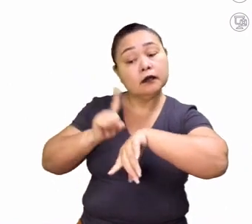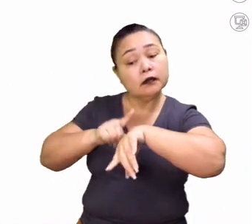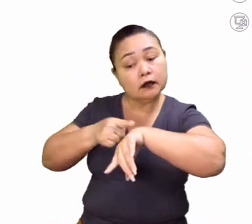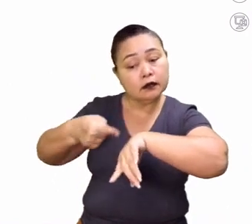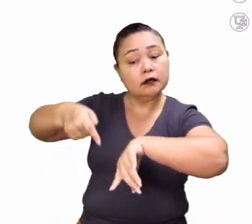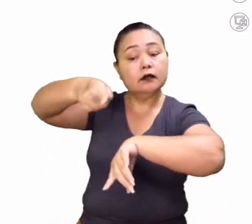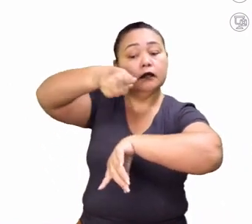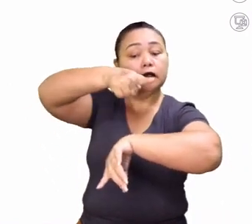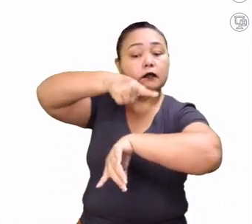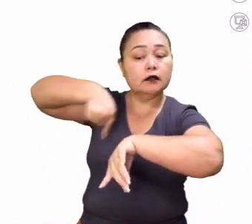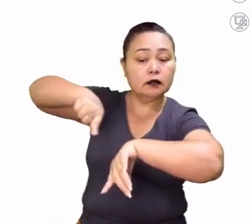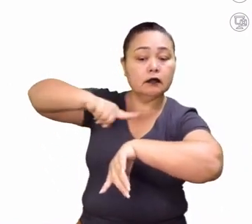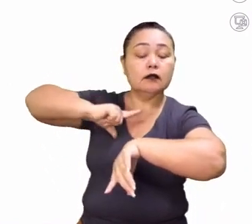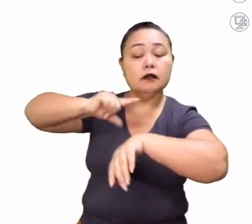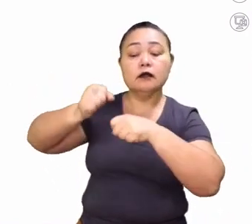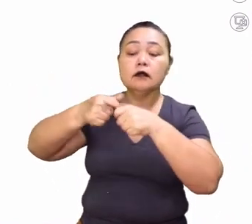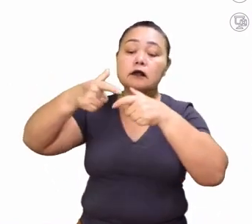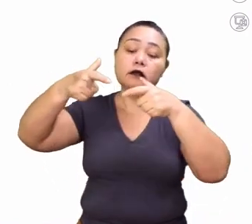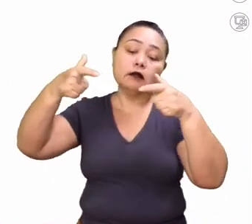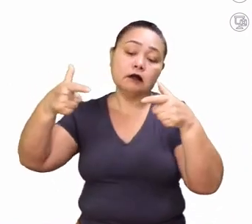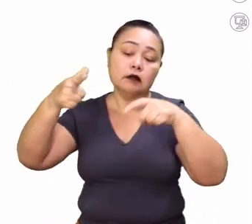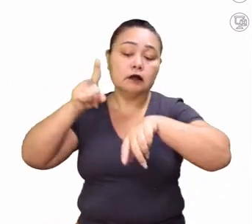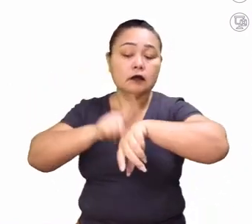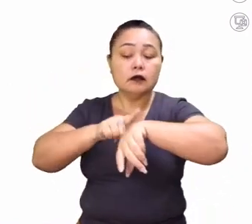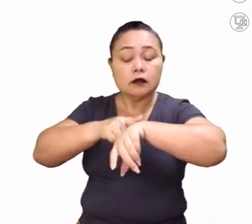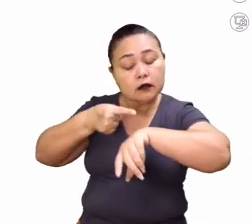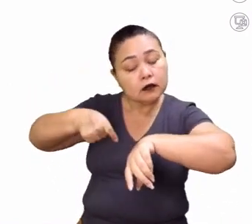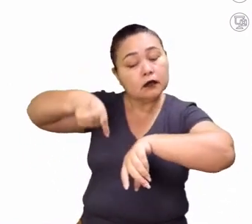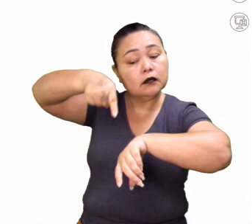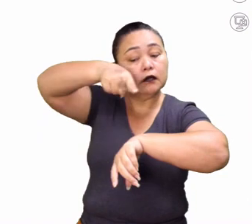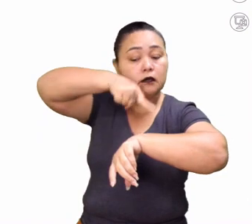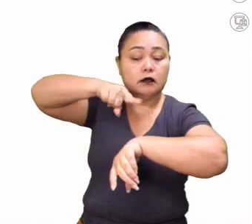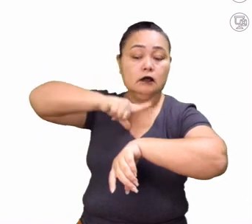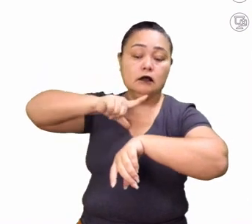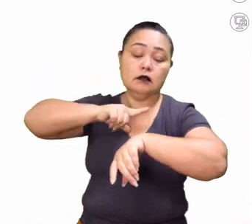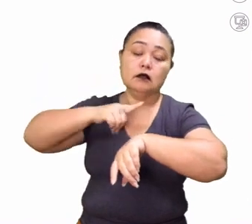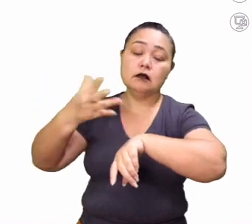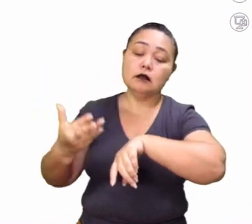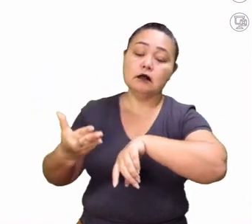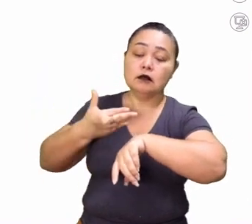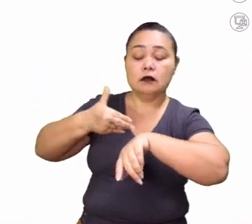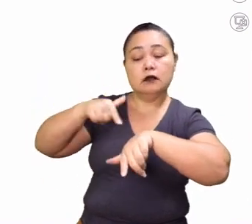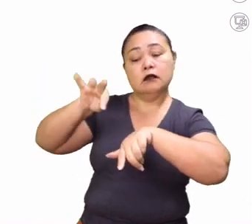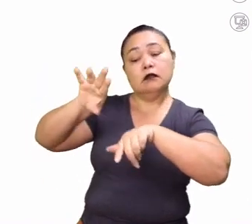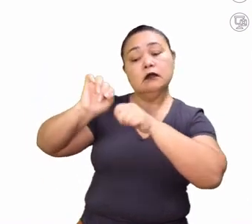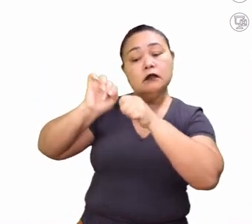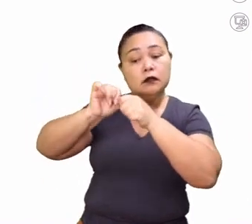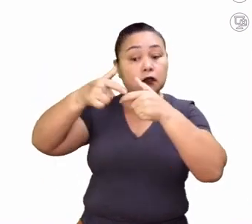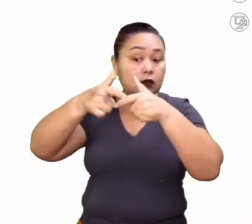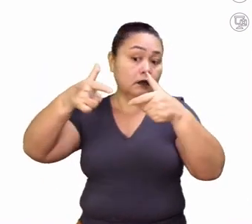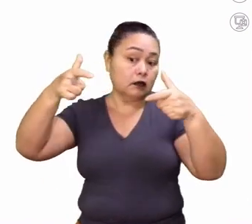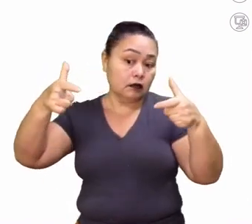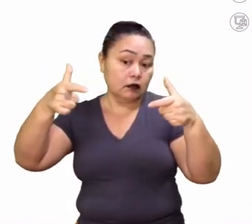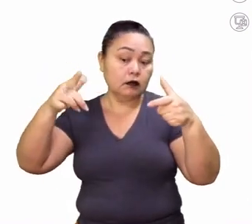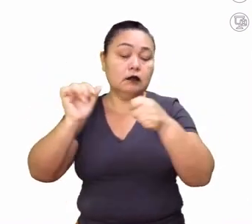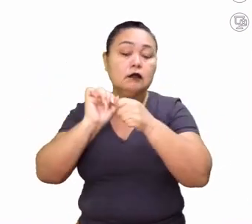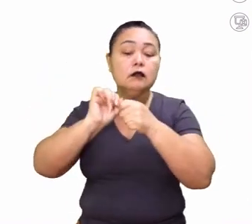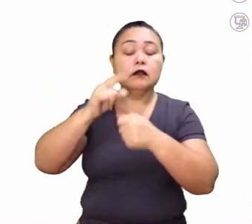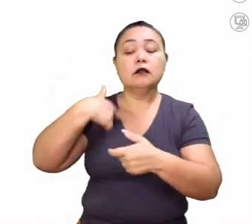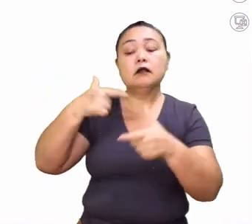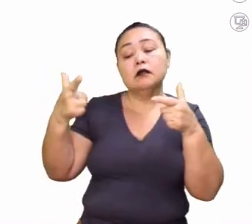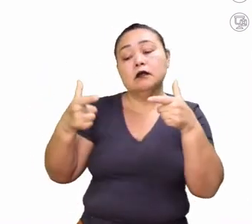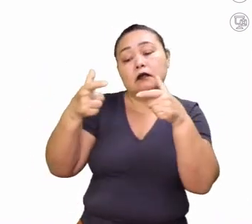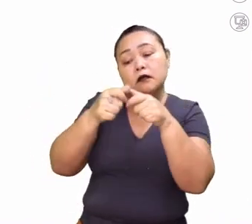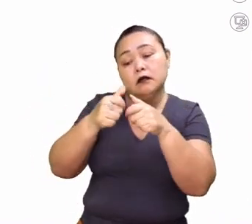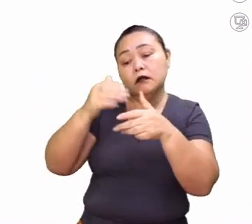o trabalho recebido é maior então quando estiver no antihorário o trabalho recebido é maior do que o realizado então o trabalho é